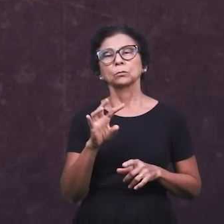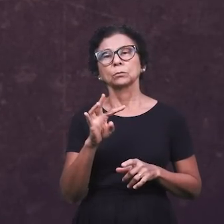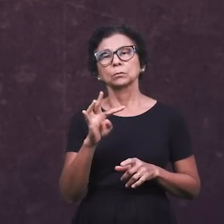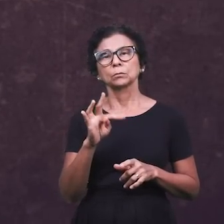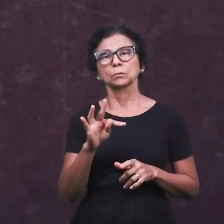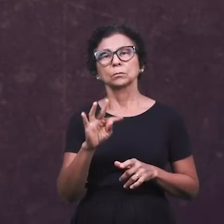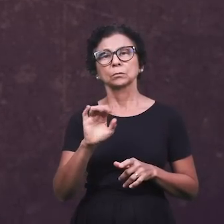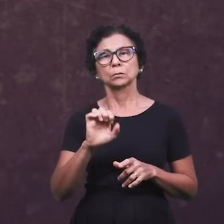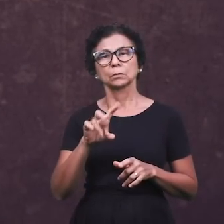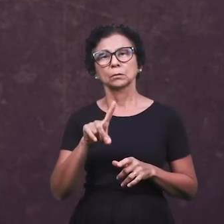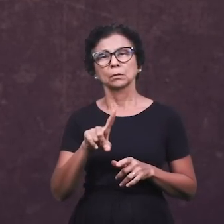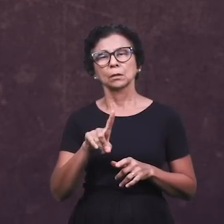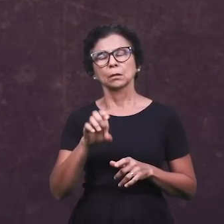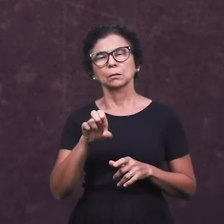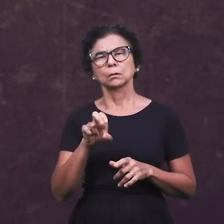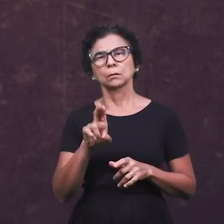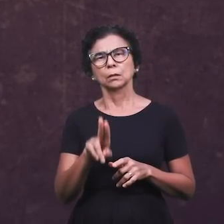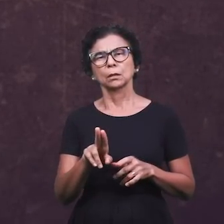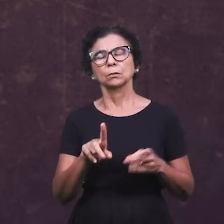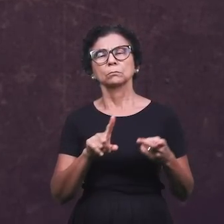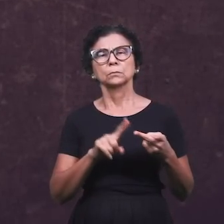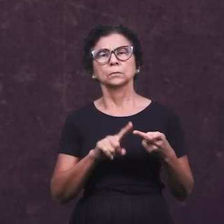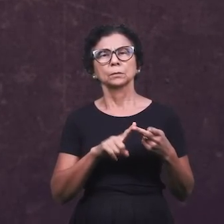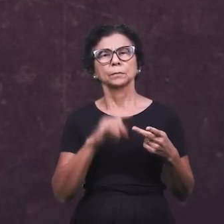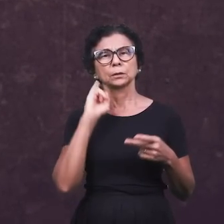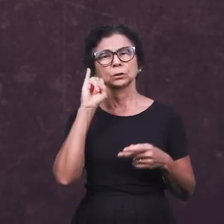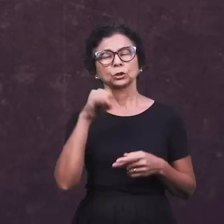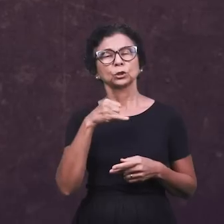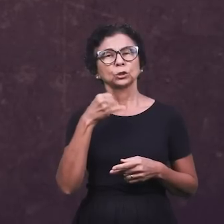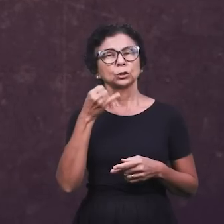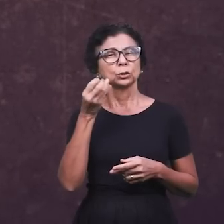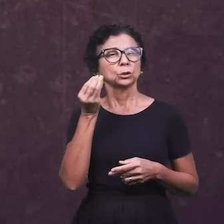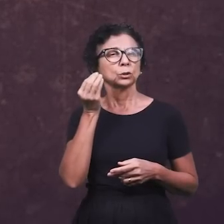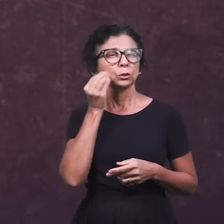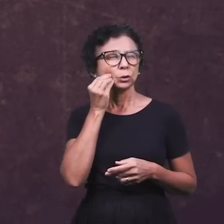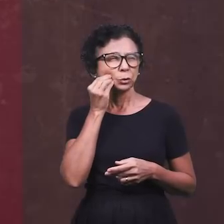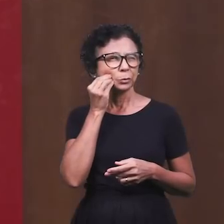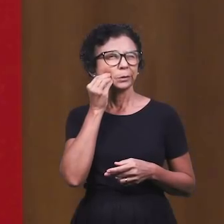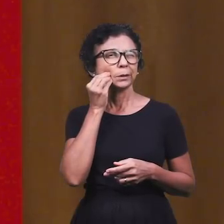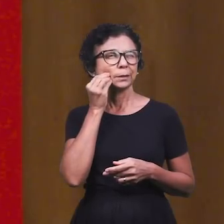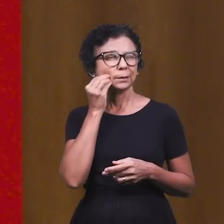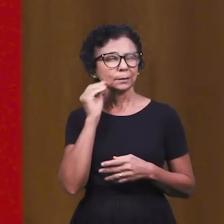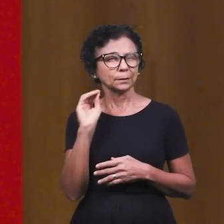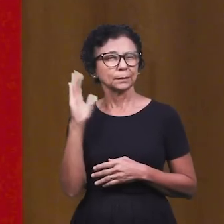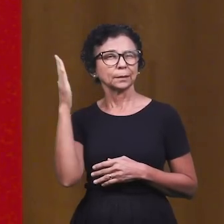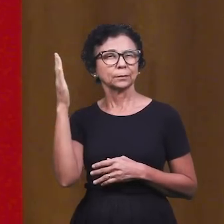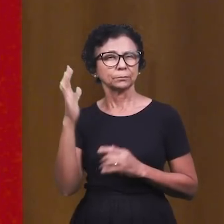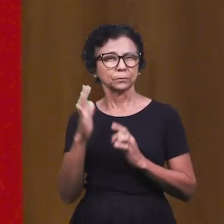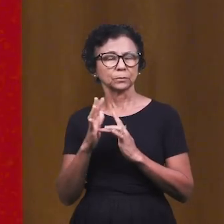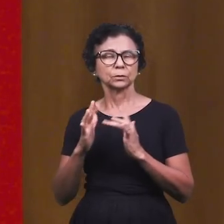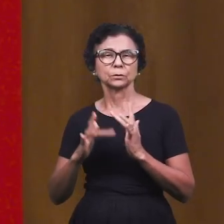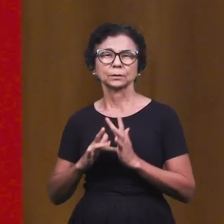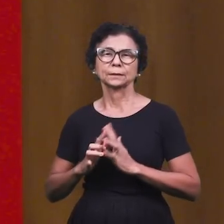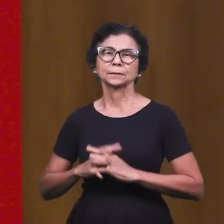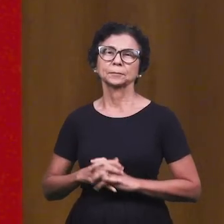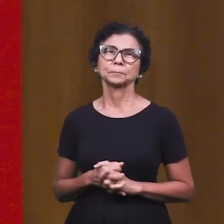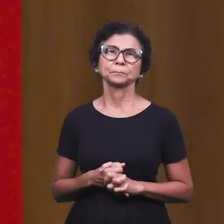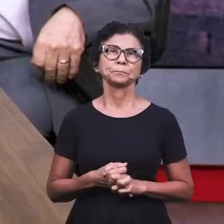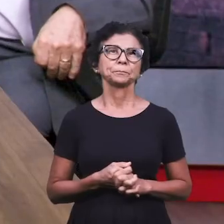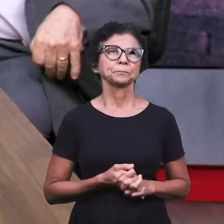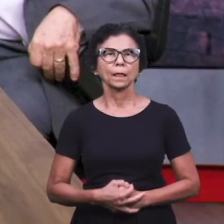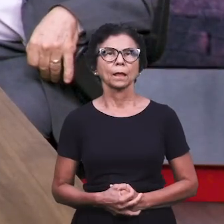Cananeu e Judas Iscariotes, aquele que o traiu. Amém? Com a palavra, pastor Luiz